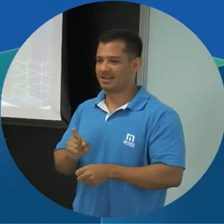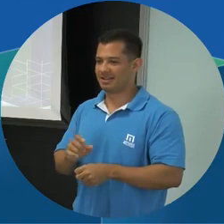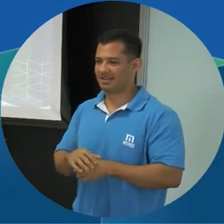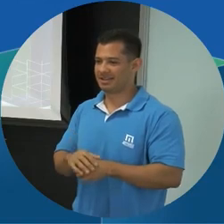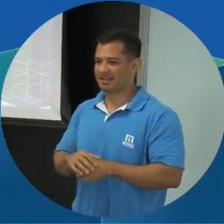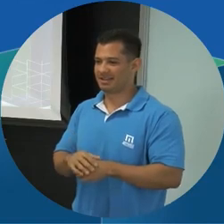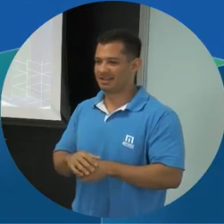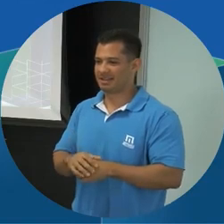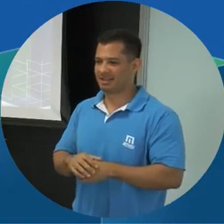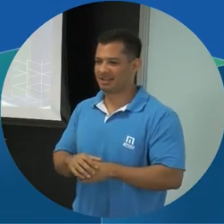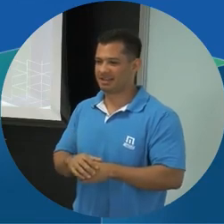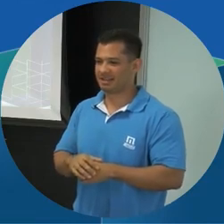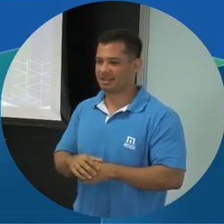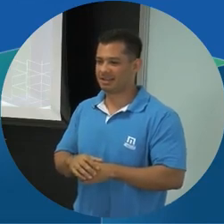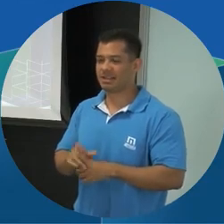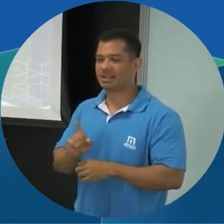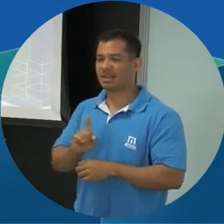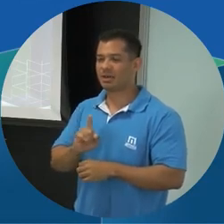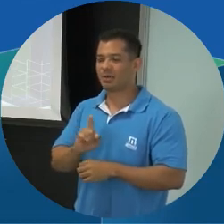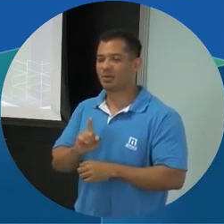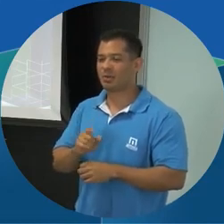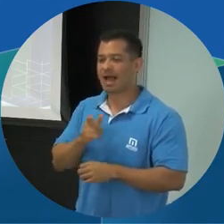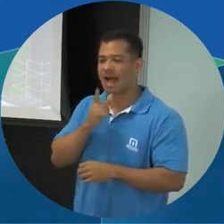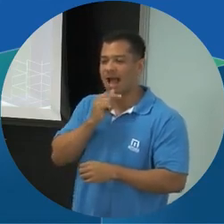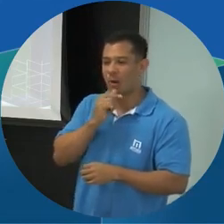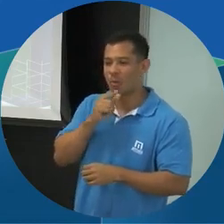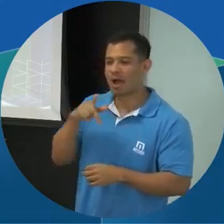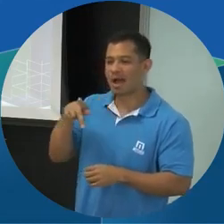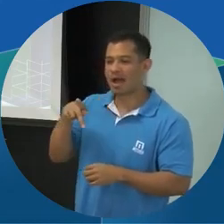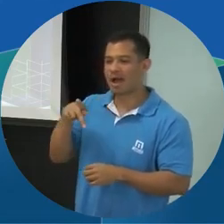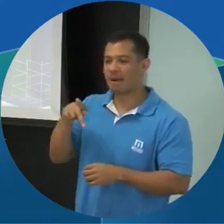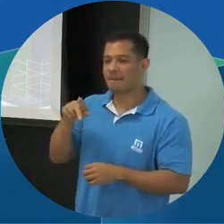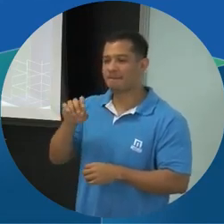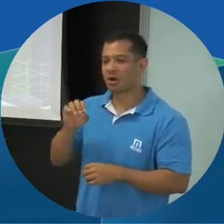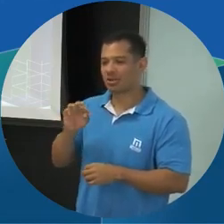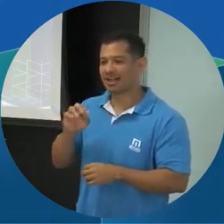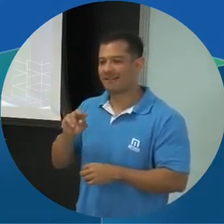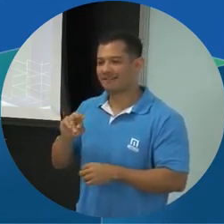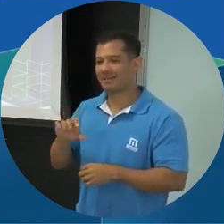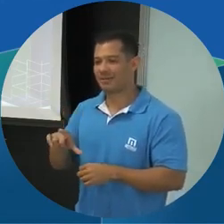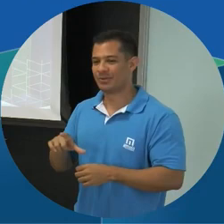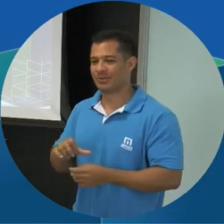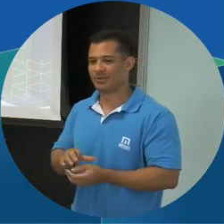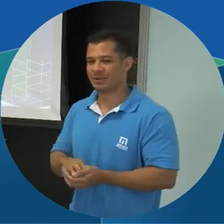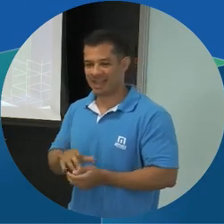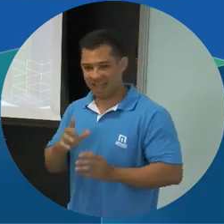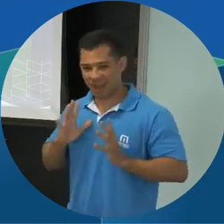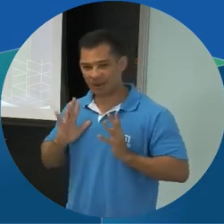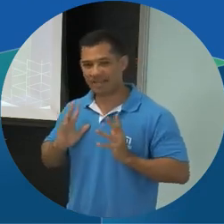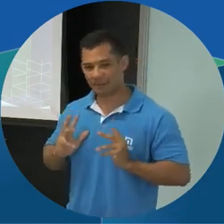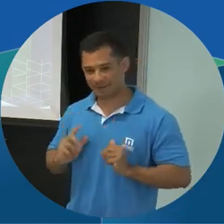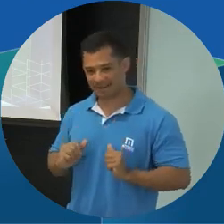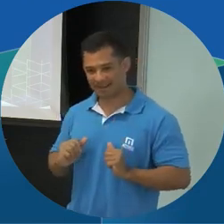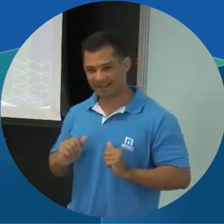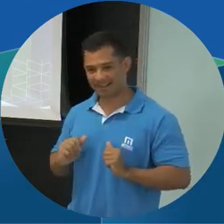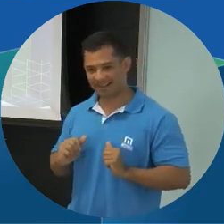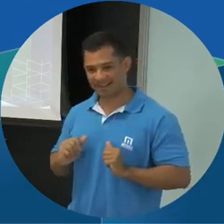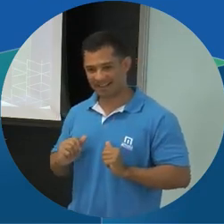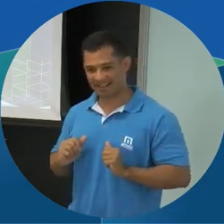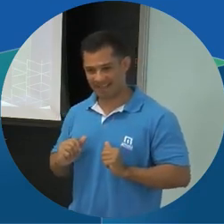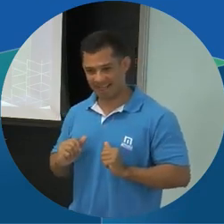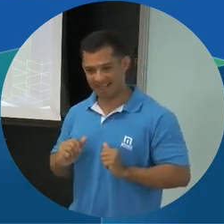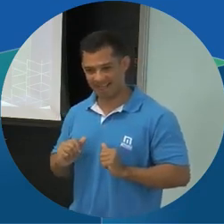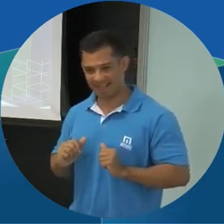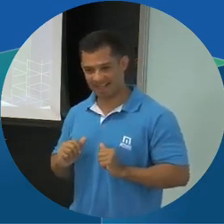contrário. Você vai tratar essa superfície metálica, você vai remover os óxidos dessa superfície metálica e vai garantir uma